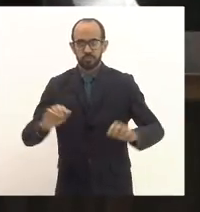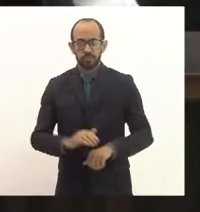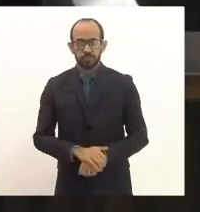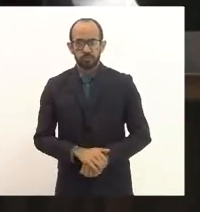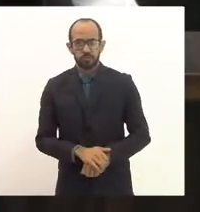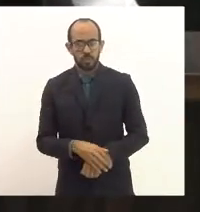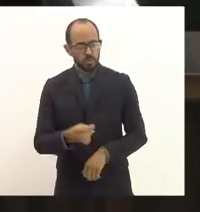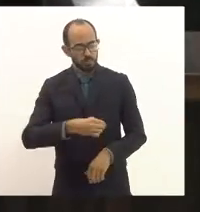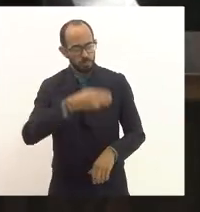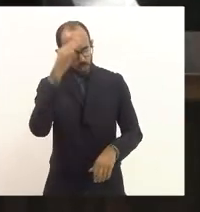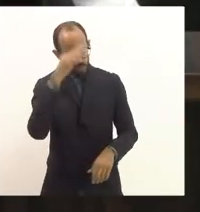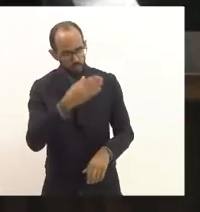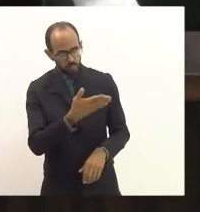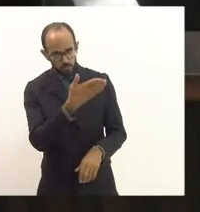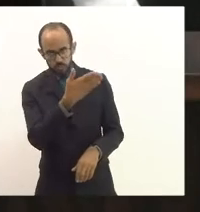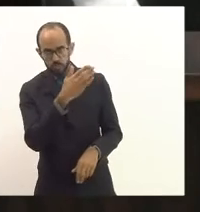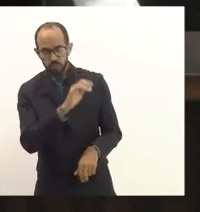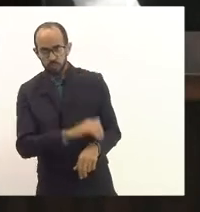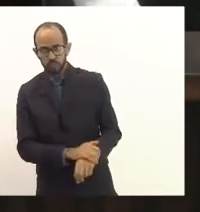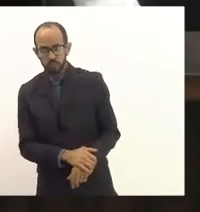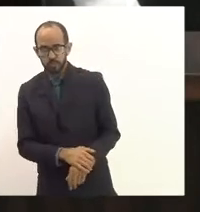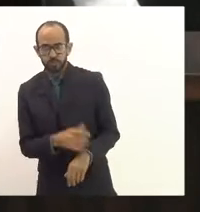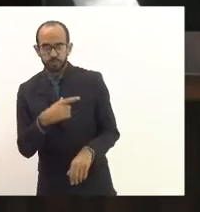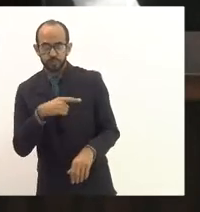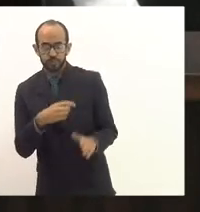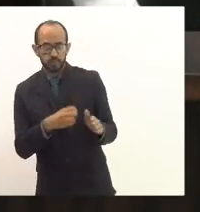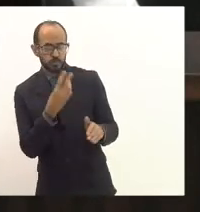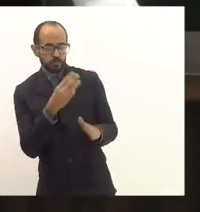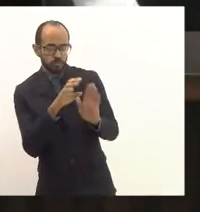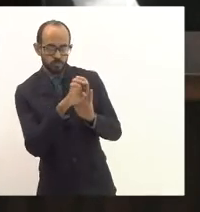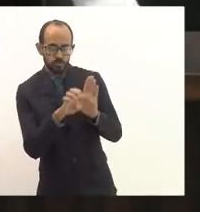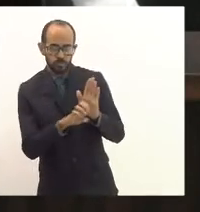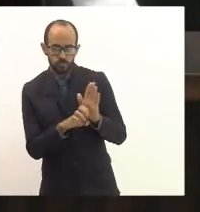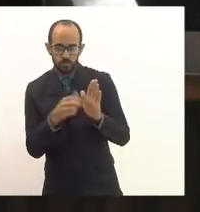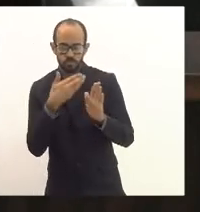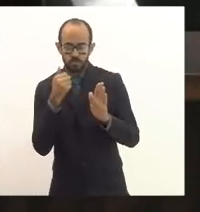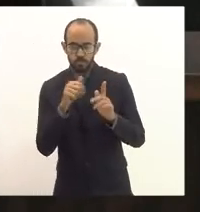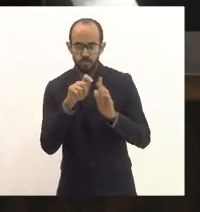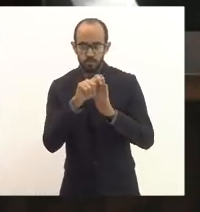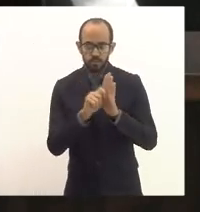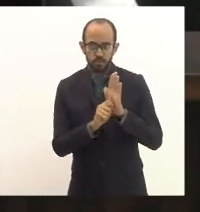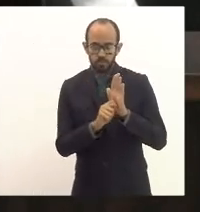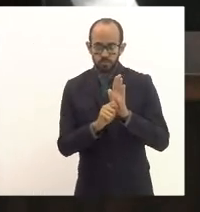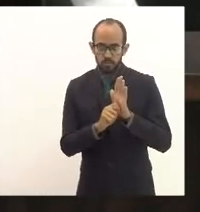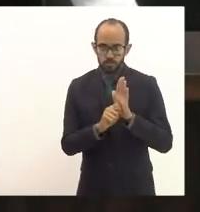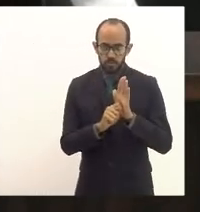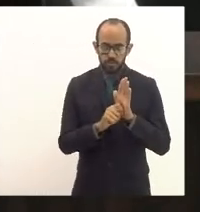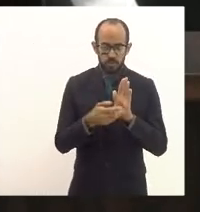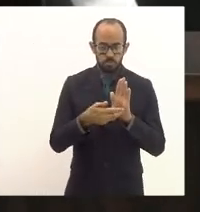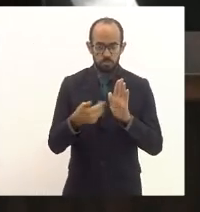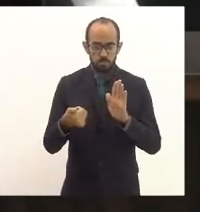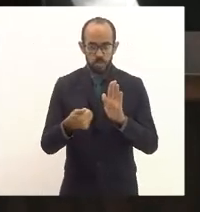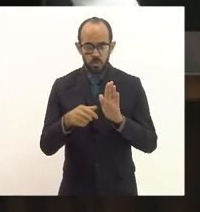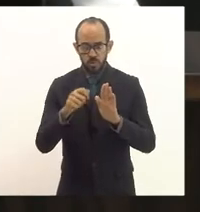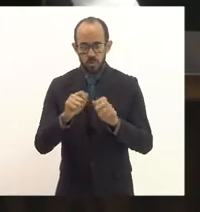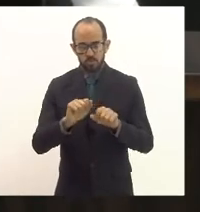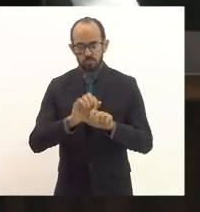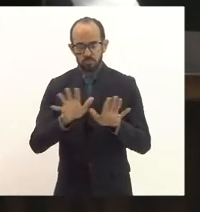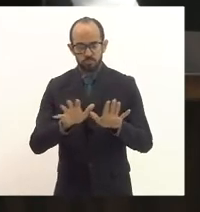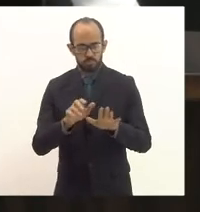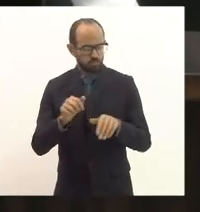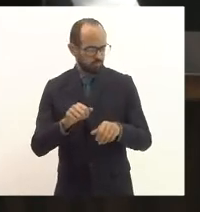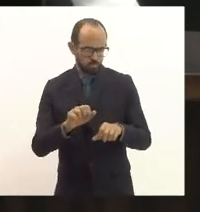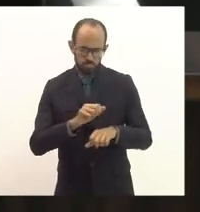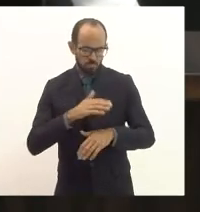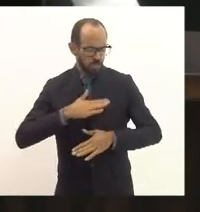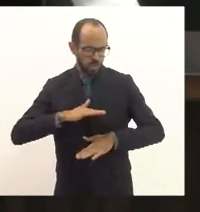Márcio, deixa eu apresentar. Há três emendas ali que é para melhorar o texto e ampliar o escopo. Está tranquilo, pode...